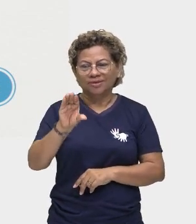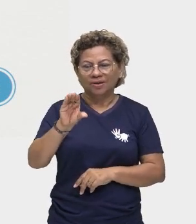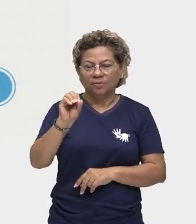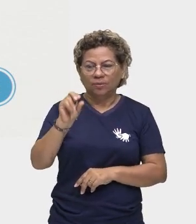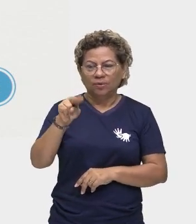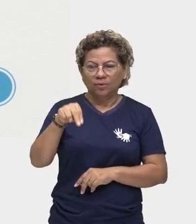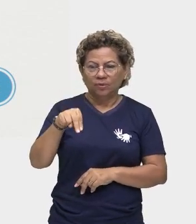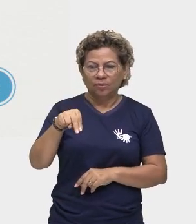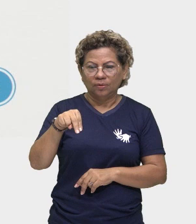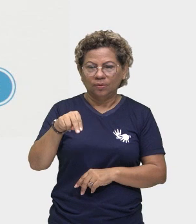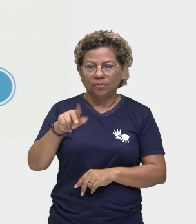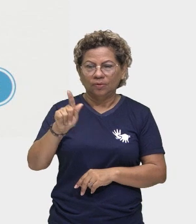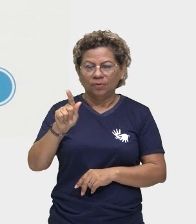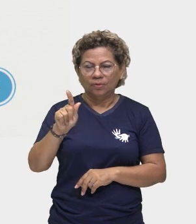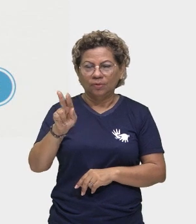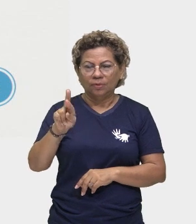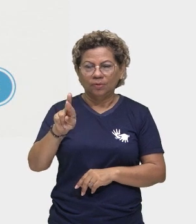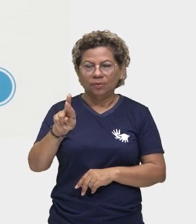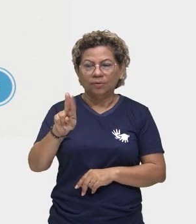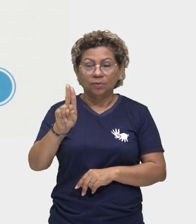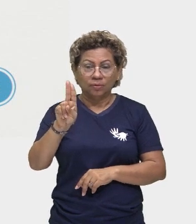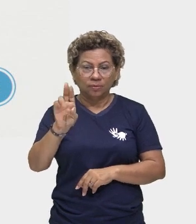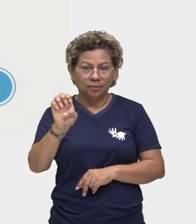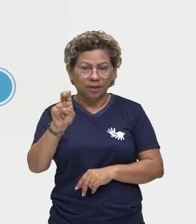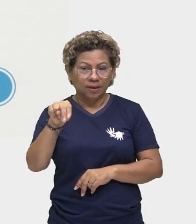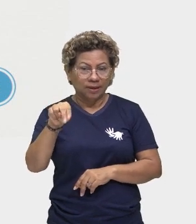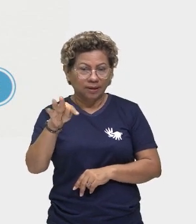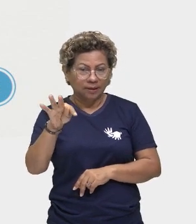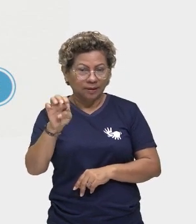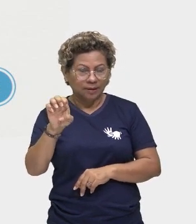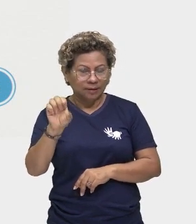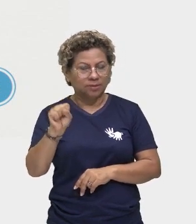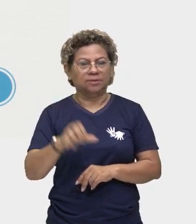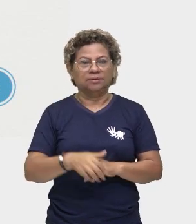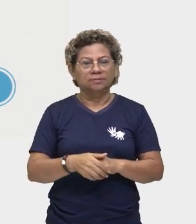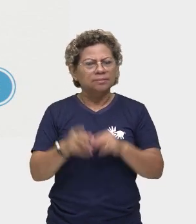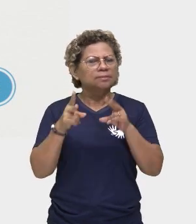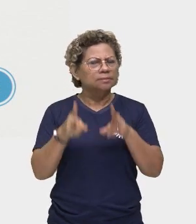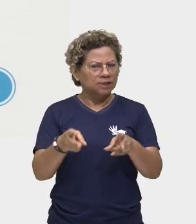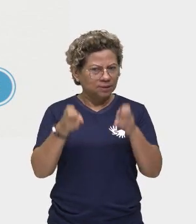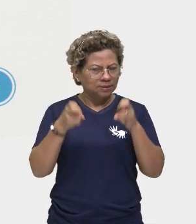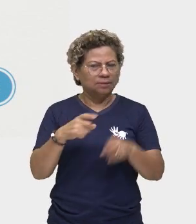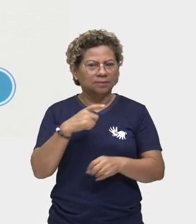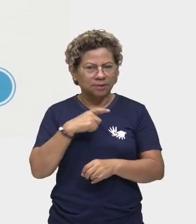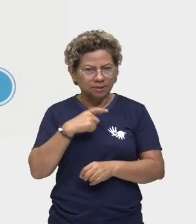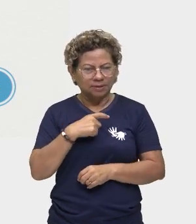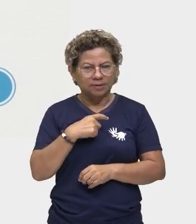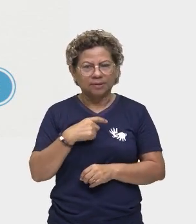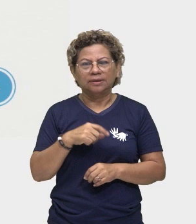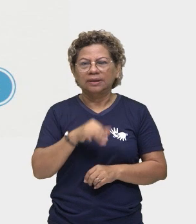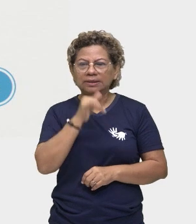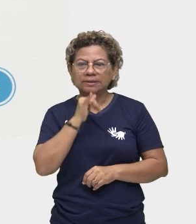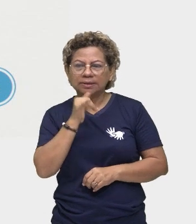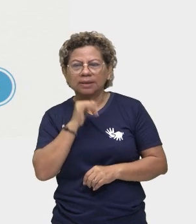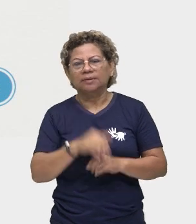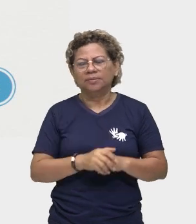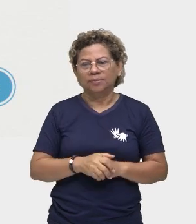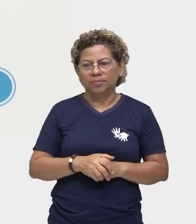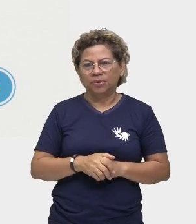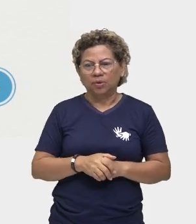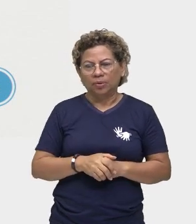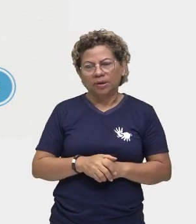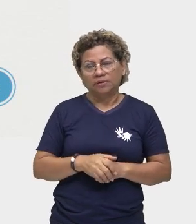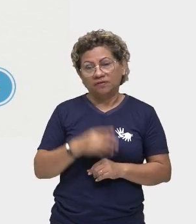Então, observem só. Nós temos aqui nosso polígono formado por 4 lados. Um quadrilátero